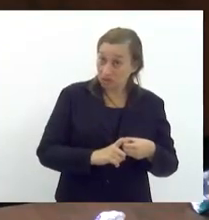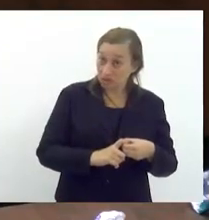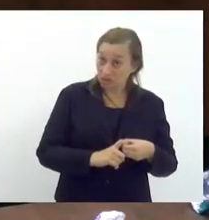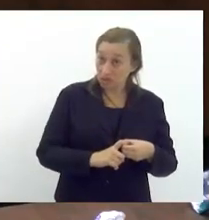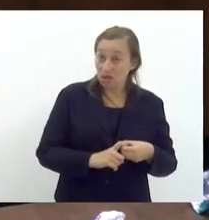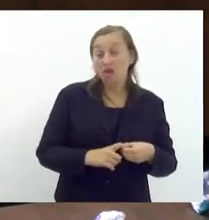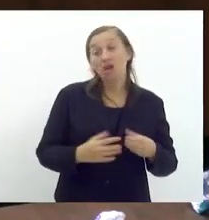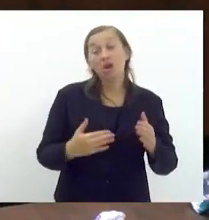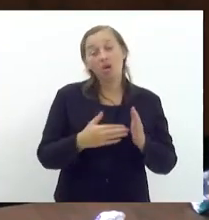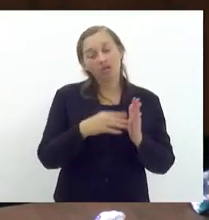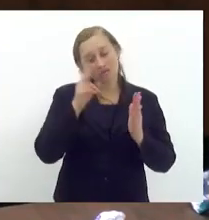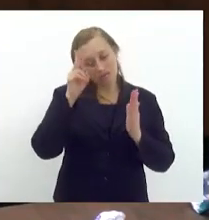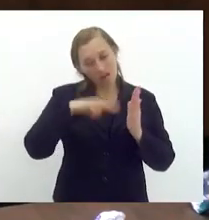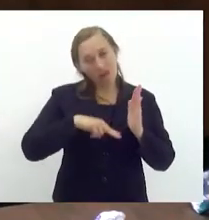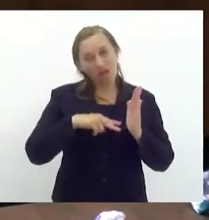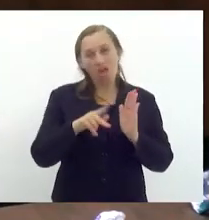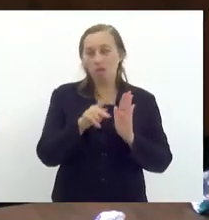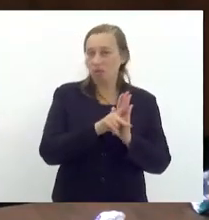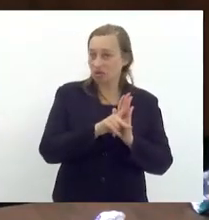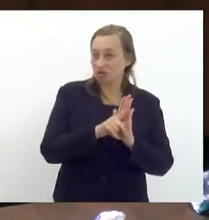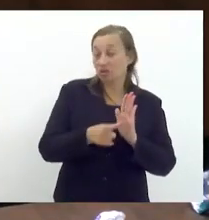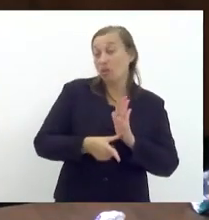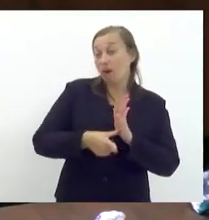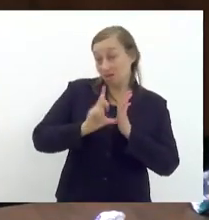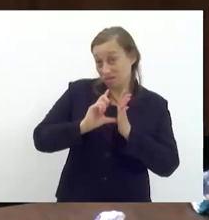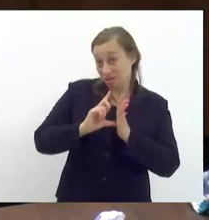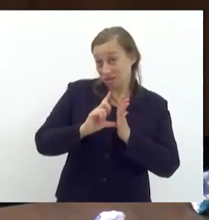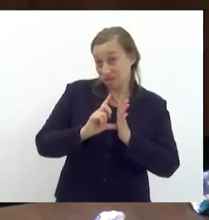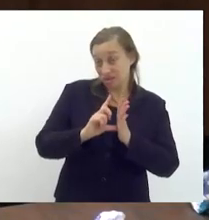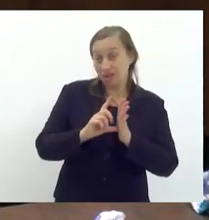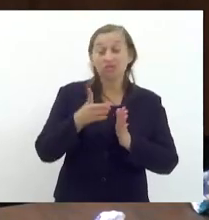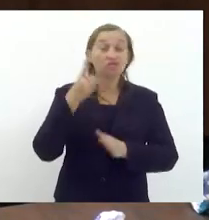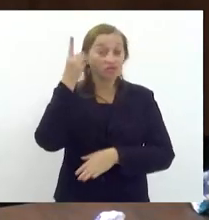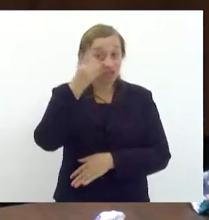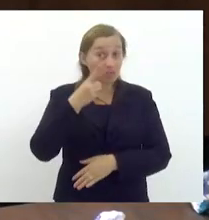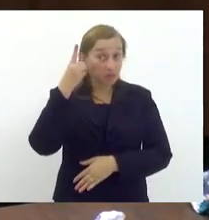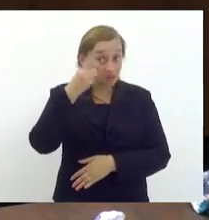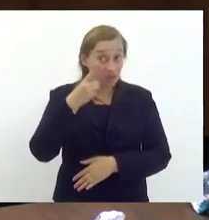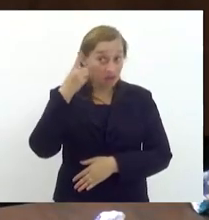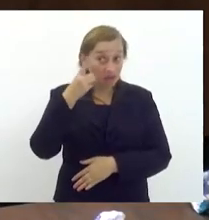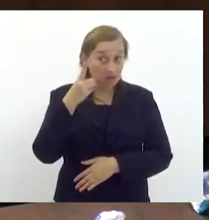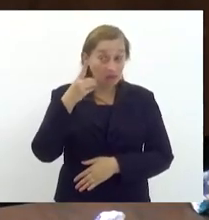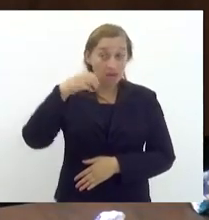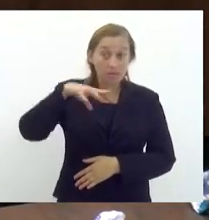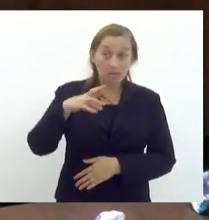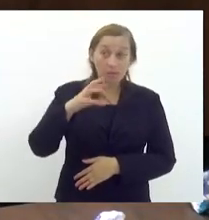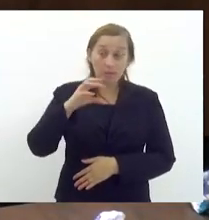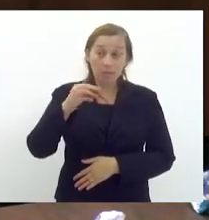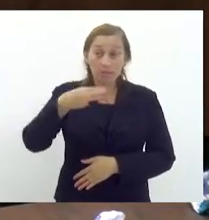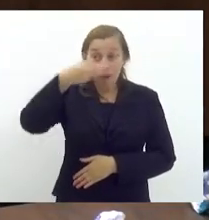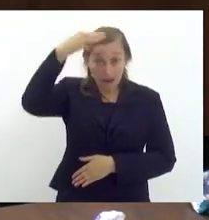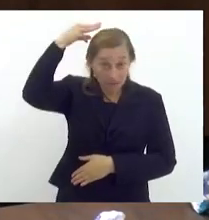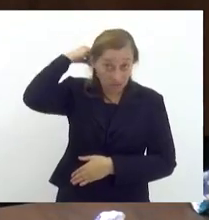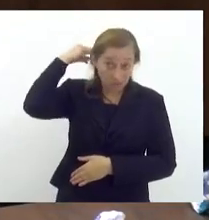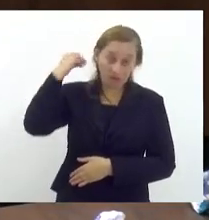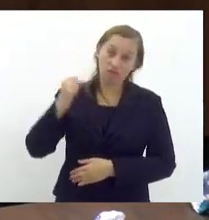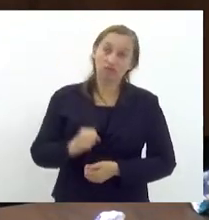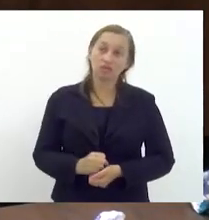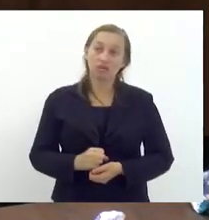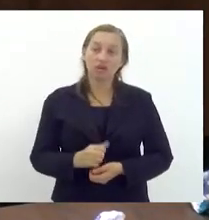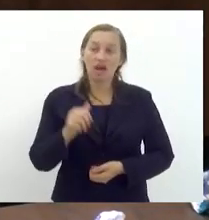Eu até vou ler aqui o projeto anterior era dos deputados Márcio Pacheco